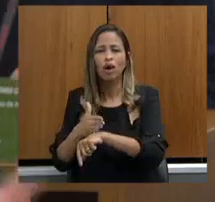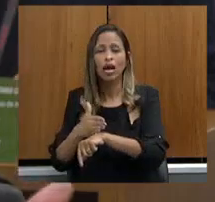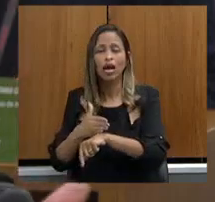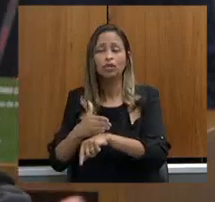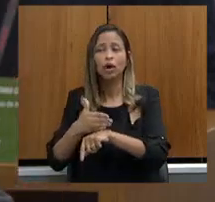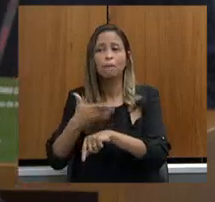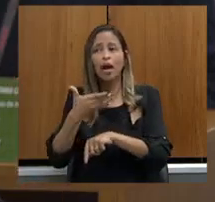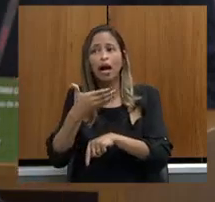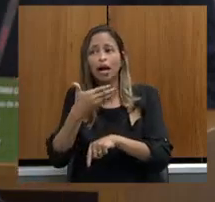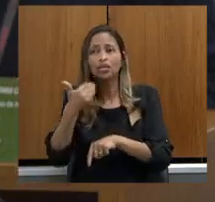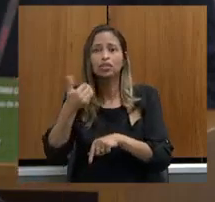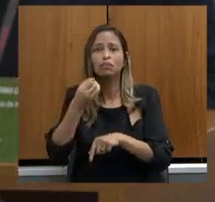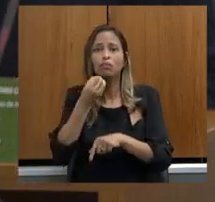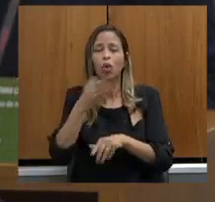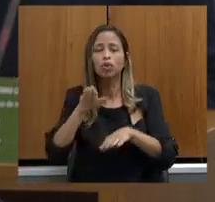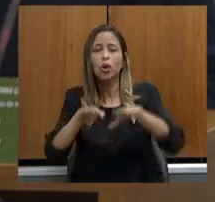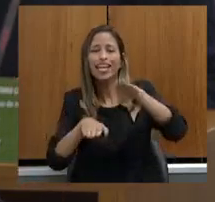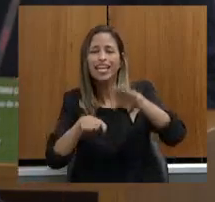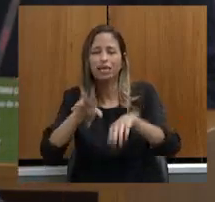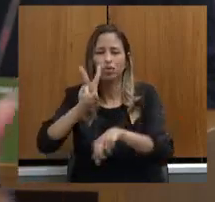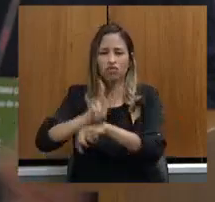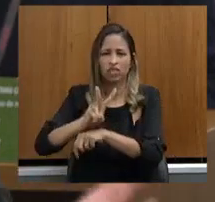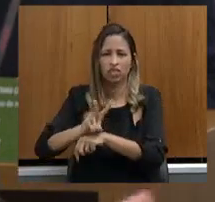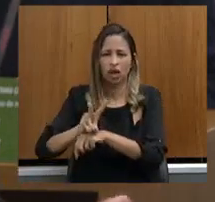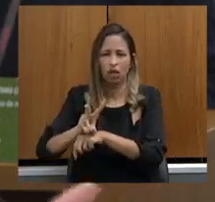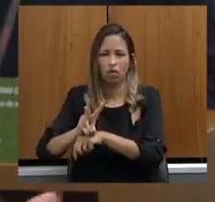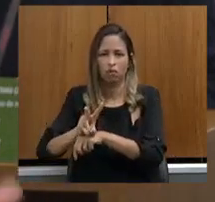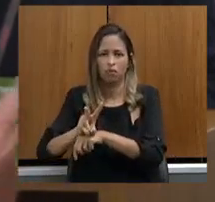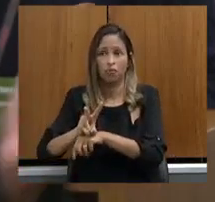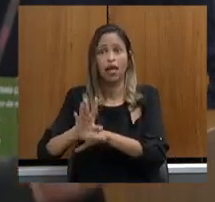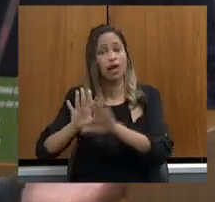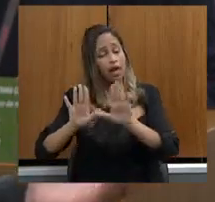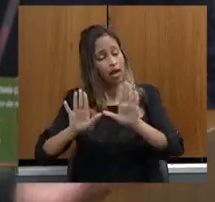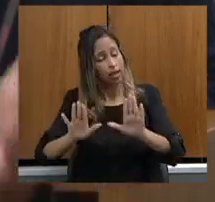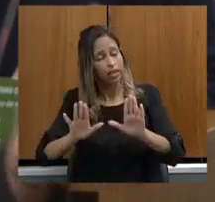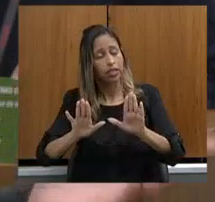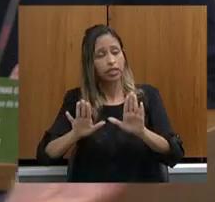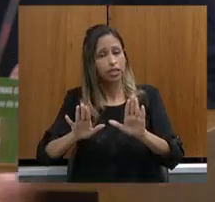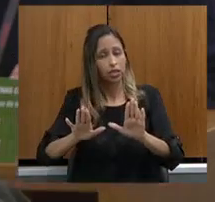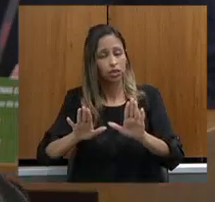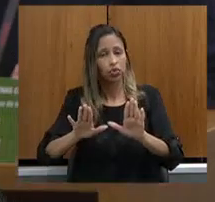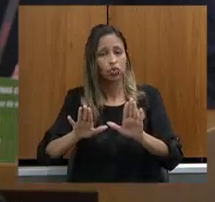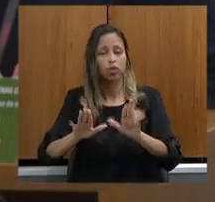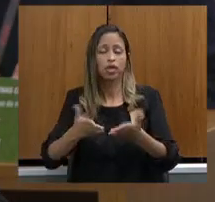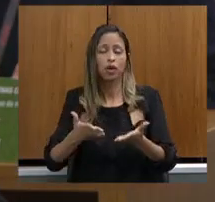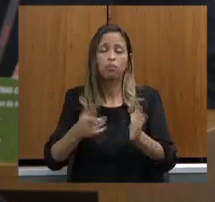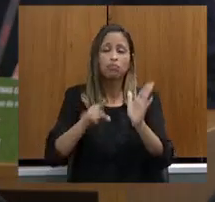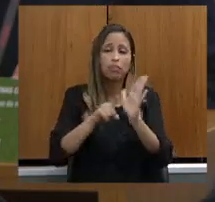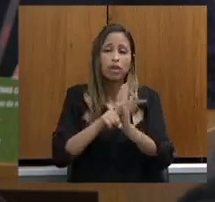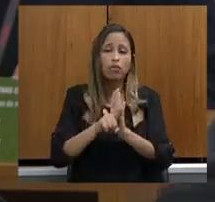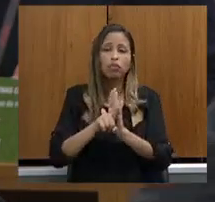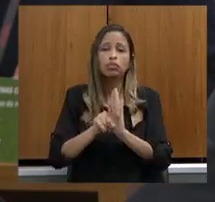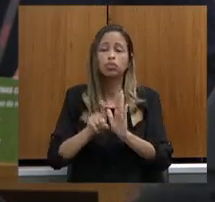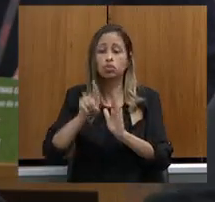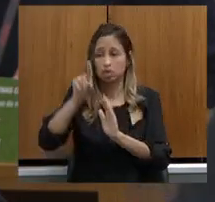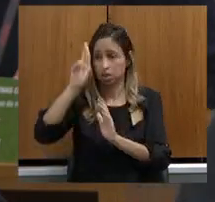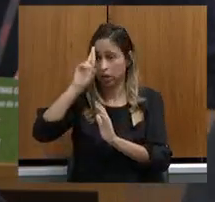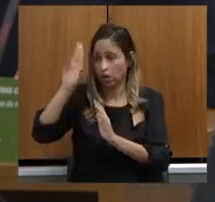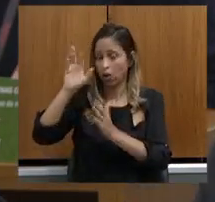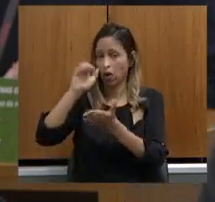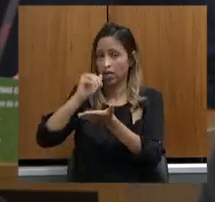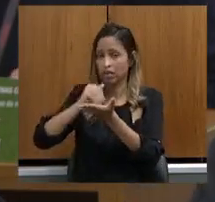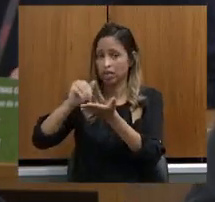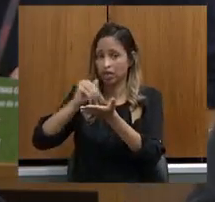parte saudável da busca daquele fiscal essa aqui é questão que eu mais coloco para o senhor secretário